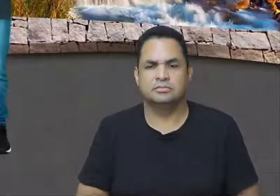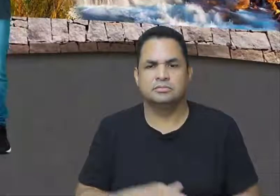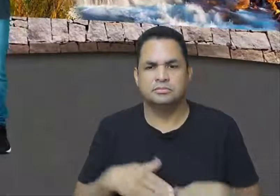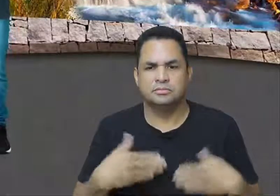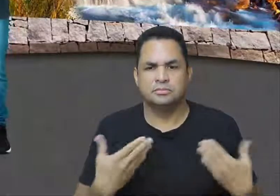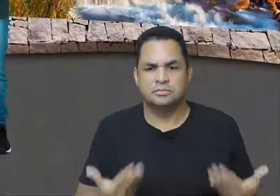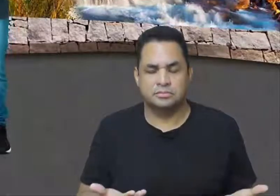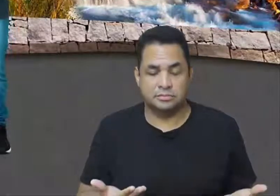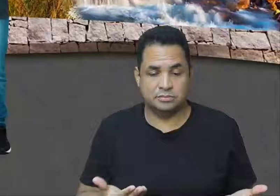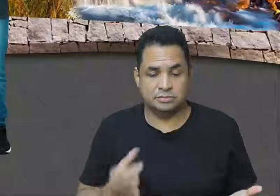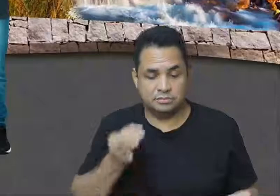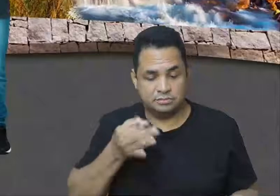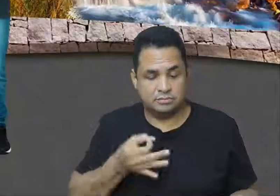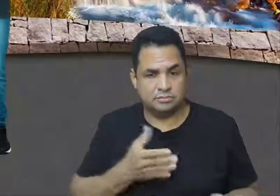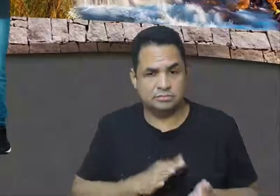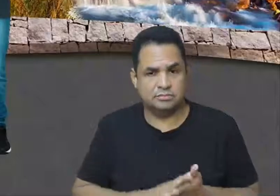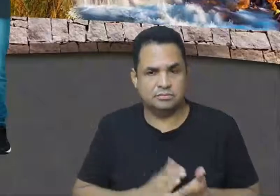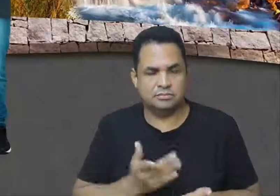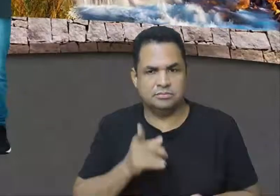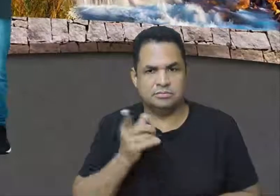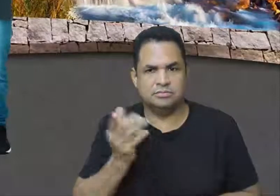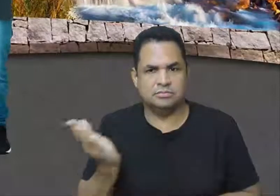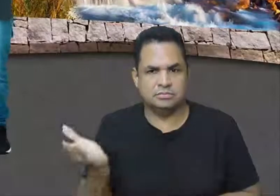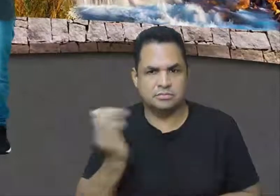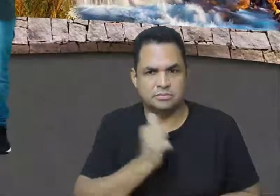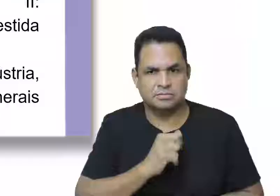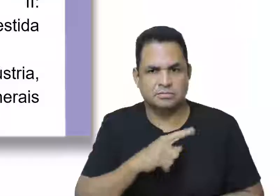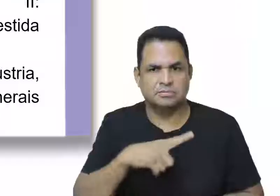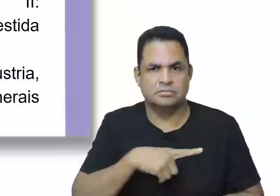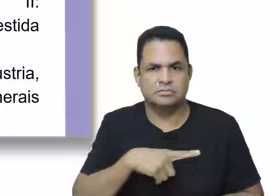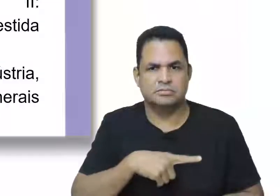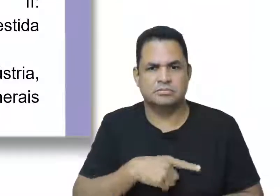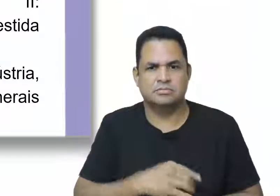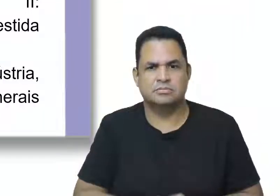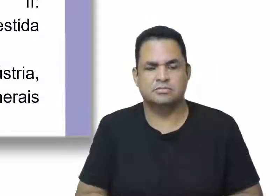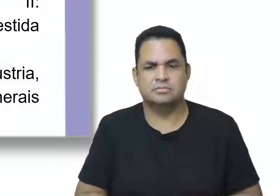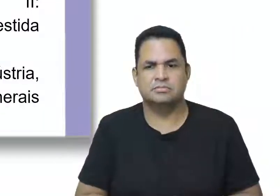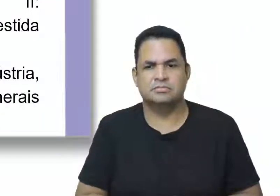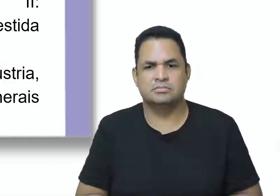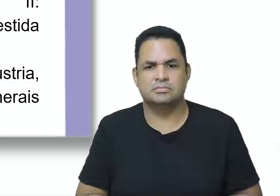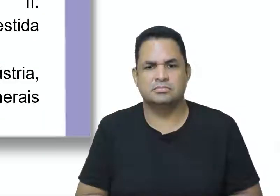com certeza vocês não estão aí. Vamos lá, o que é que nós temos aí para recuperar?